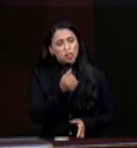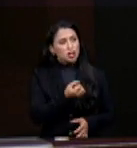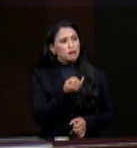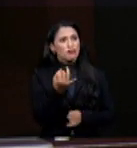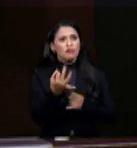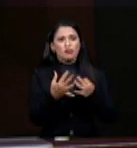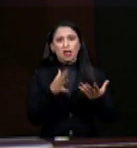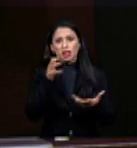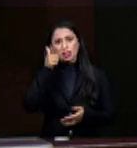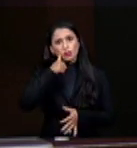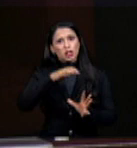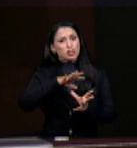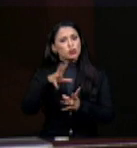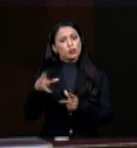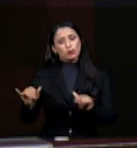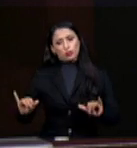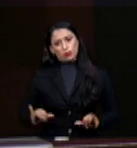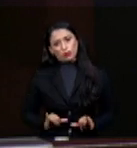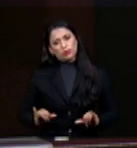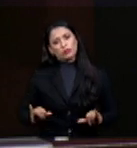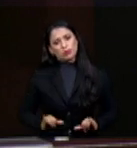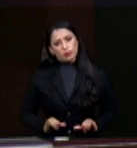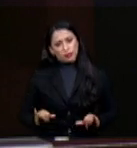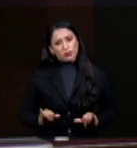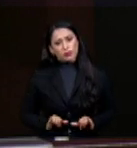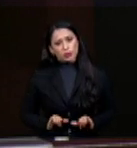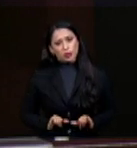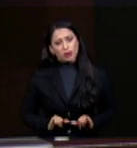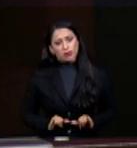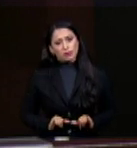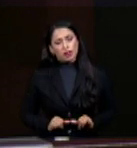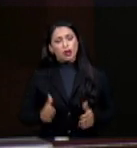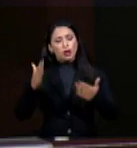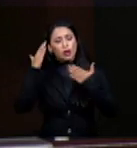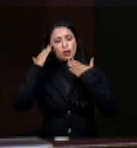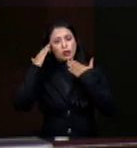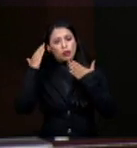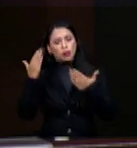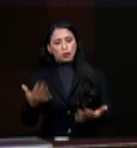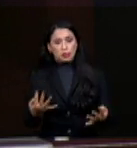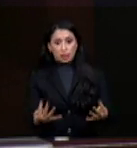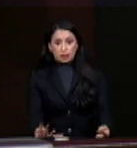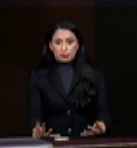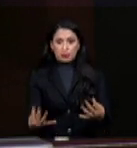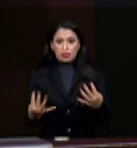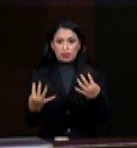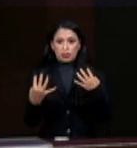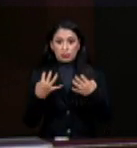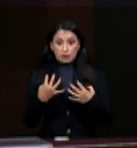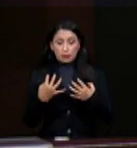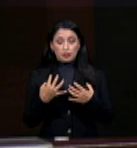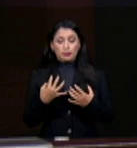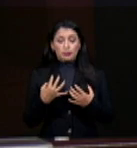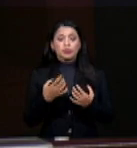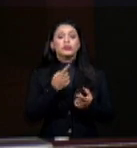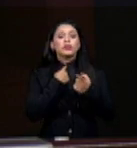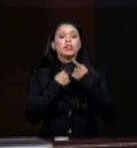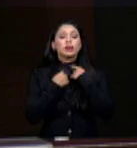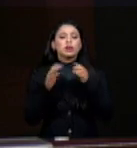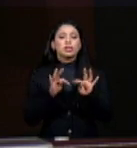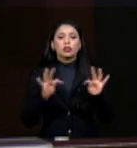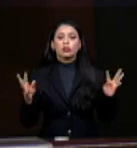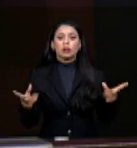ao redor do mundo ainda são submetidas. Muito obrigada pela sua atenção e desejo a todos